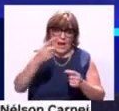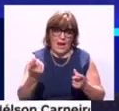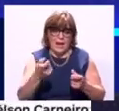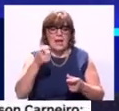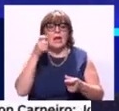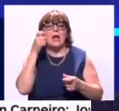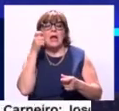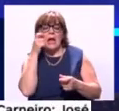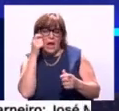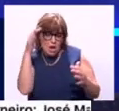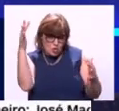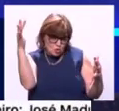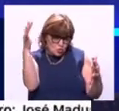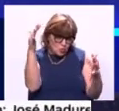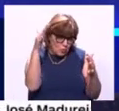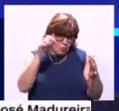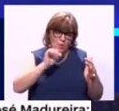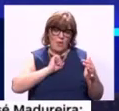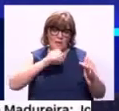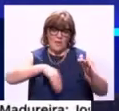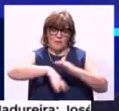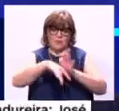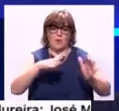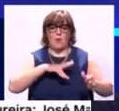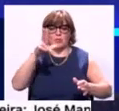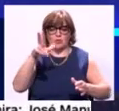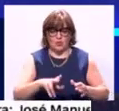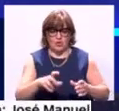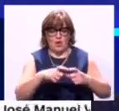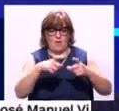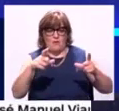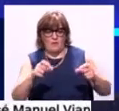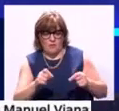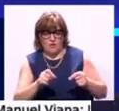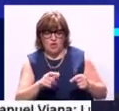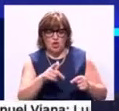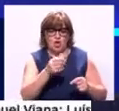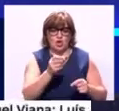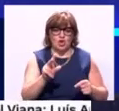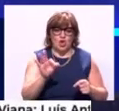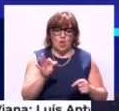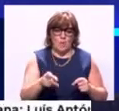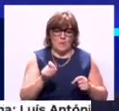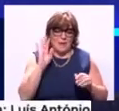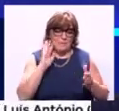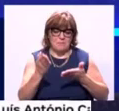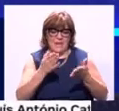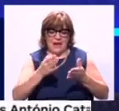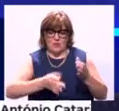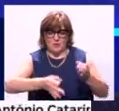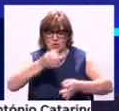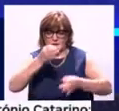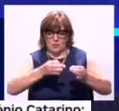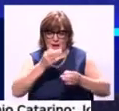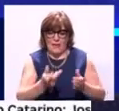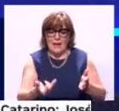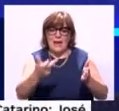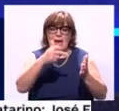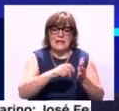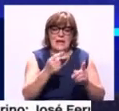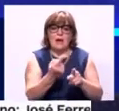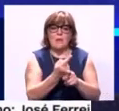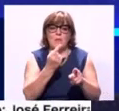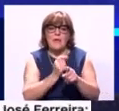Quem sombrou o futebol português com vouchas, topeiras, funcionários judiciais, entrar dentro dos sítios?